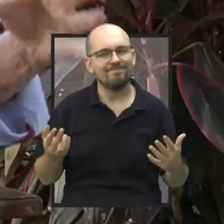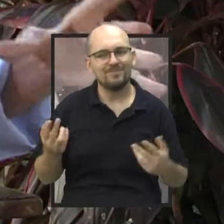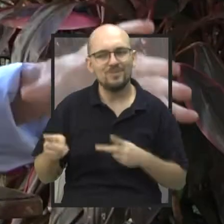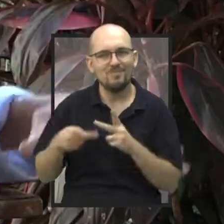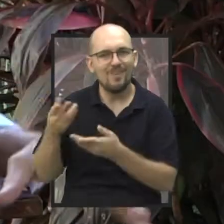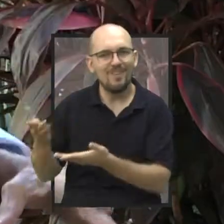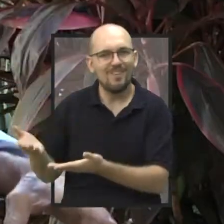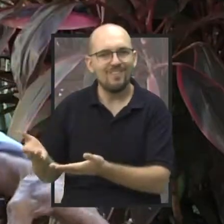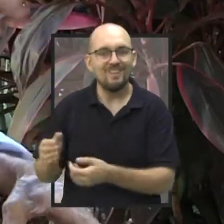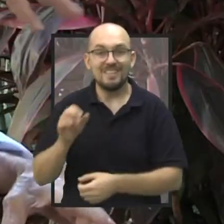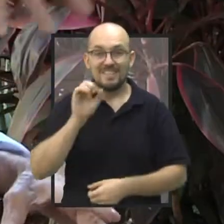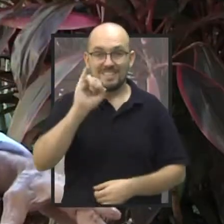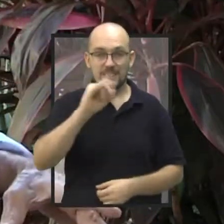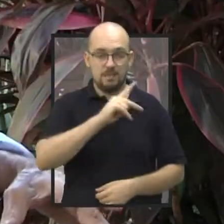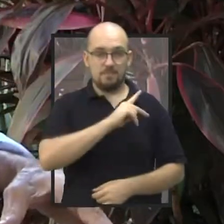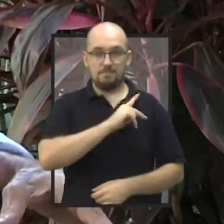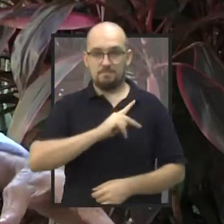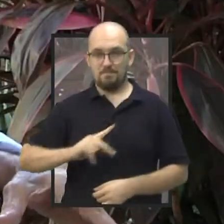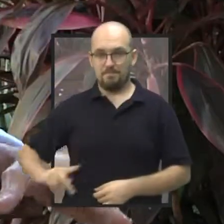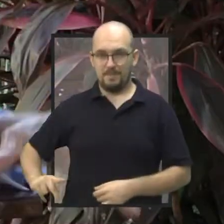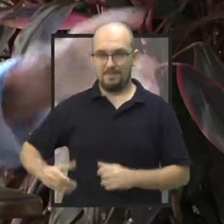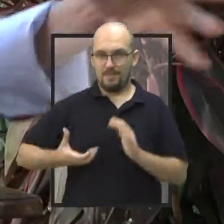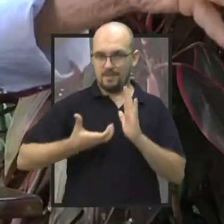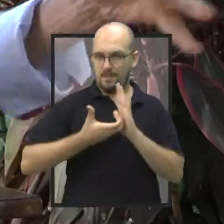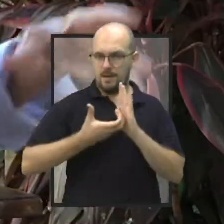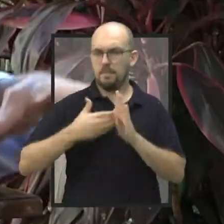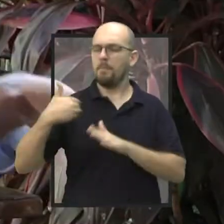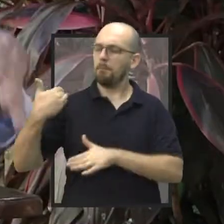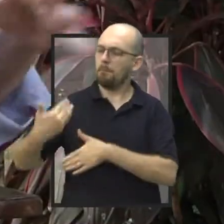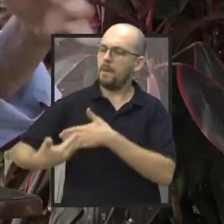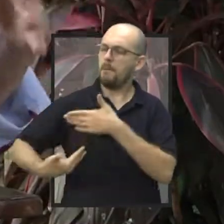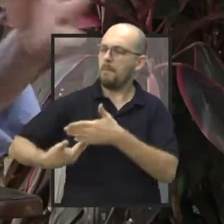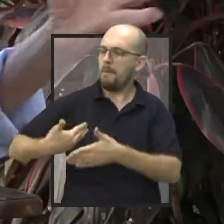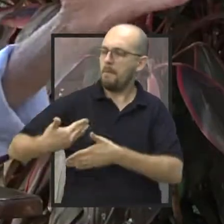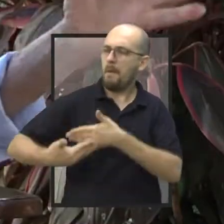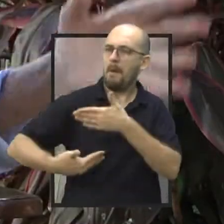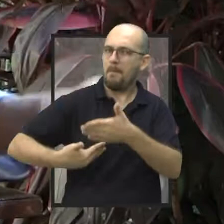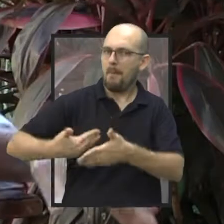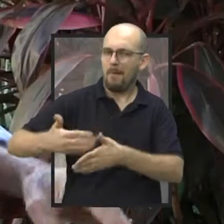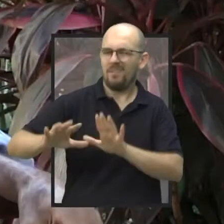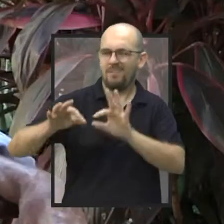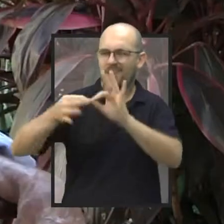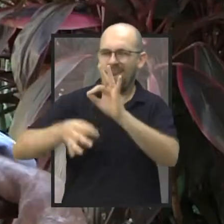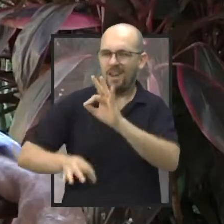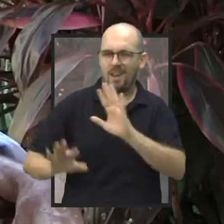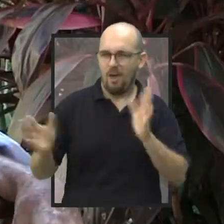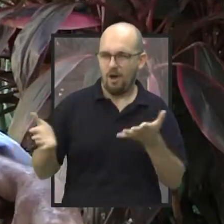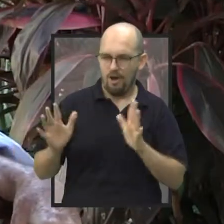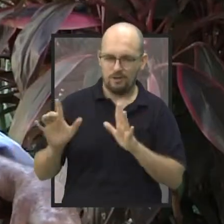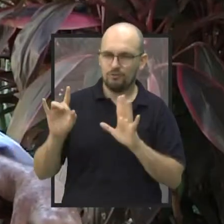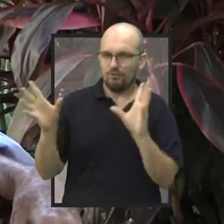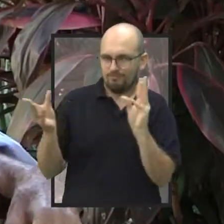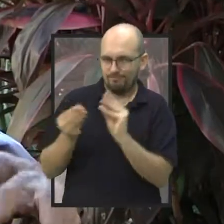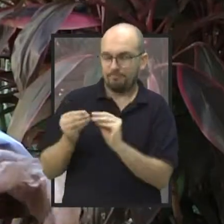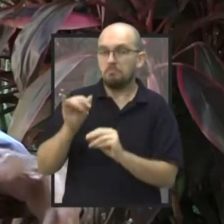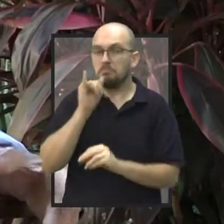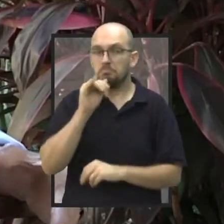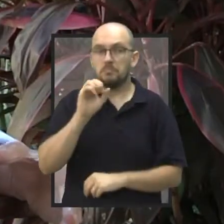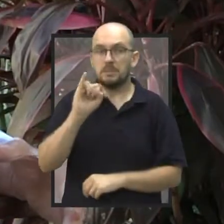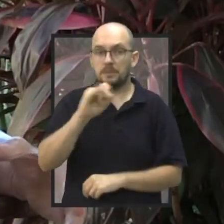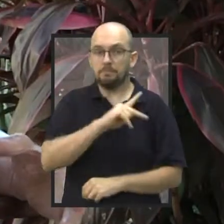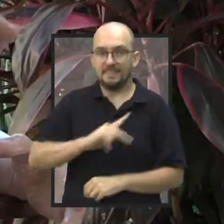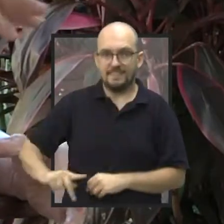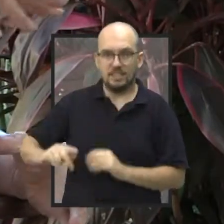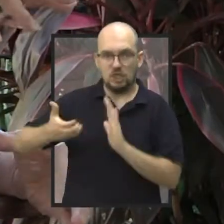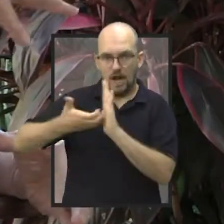Se o presidente da Câmara, nas tramitações normais, legais, que eu não vou me estender sobre isso agora, ele